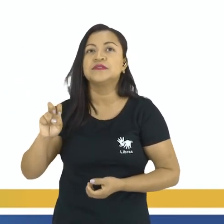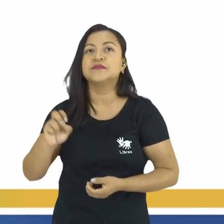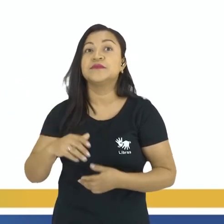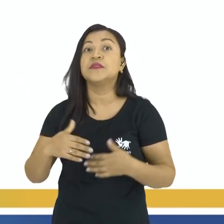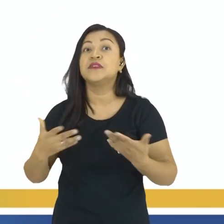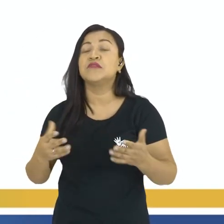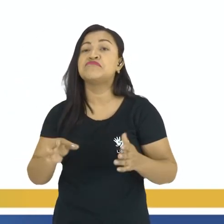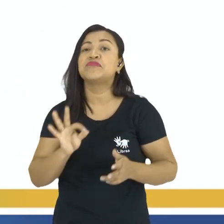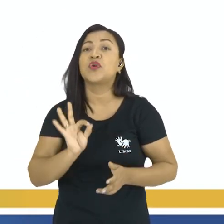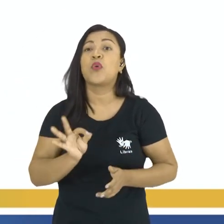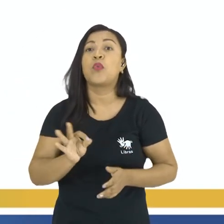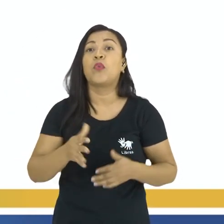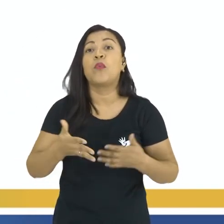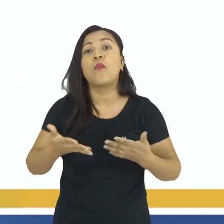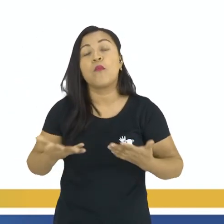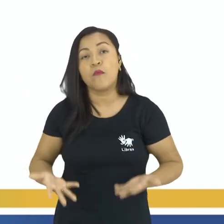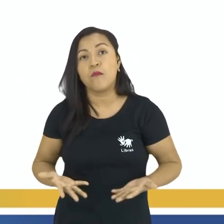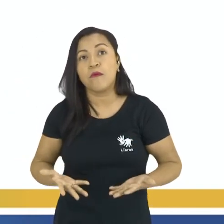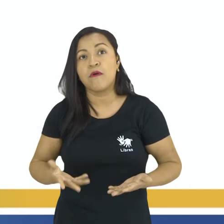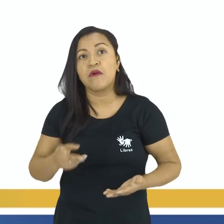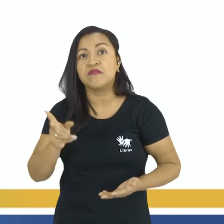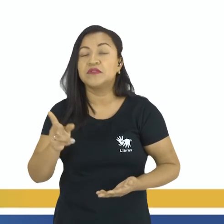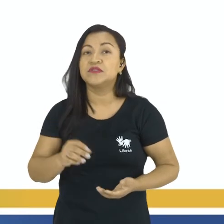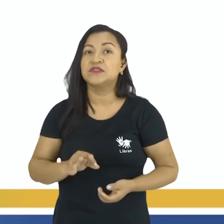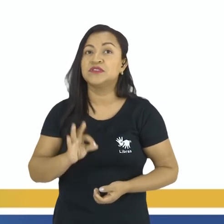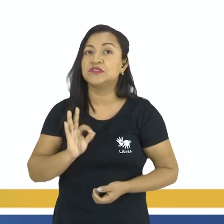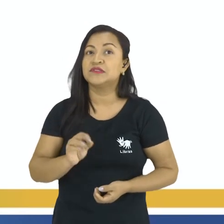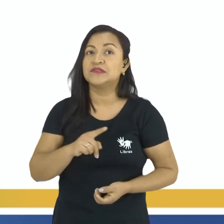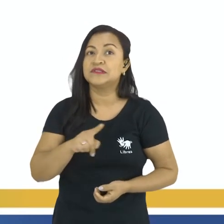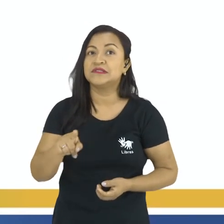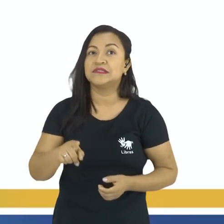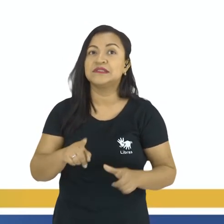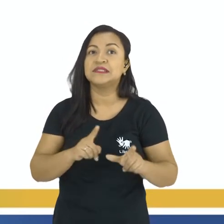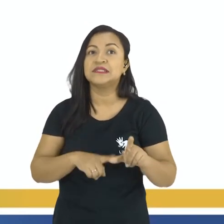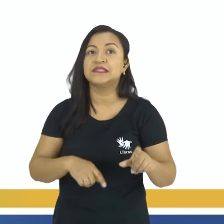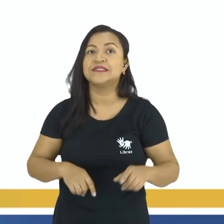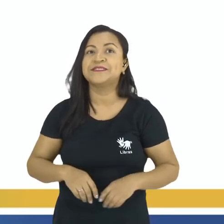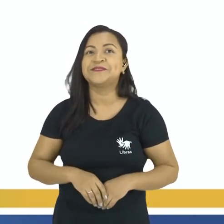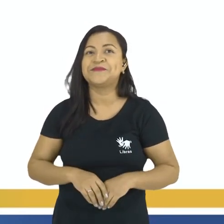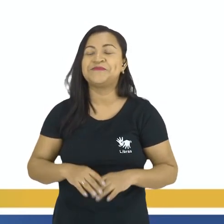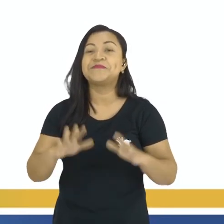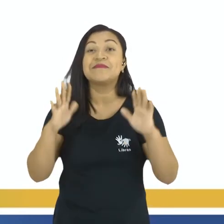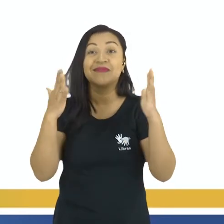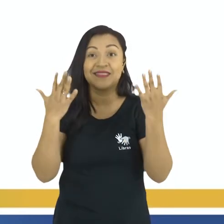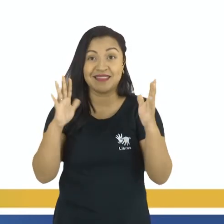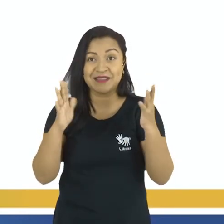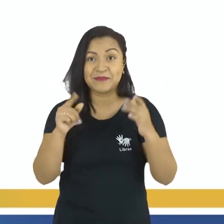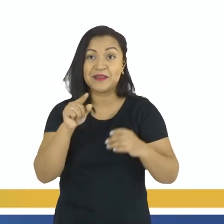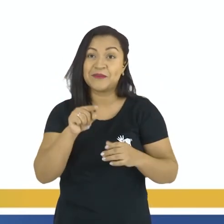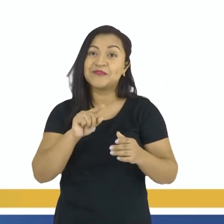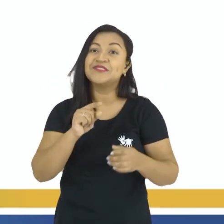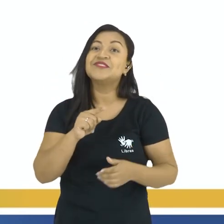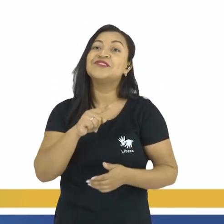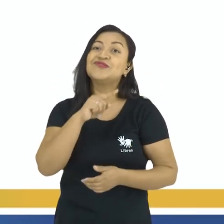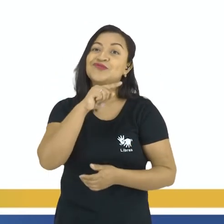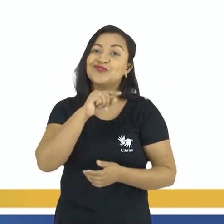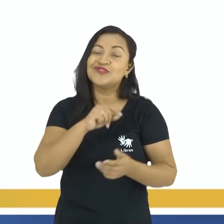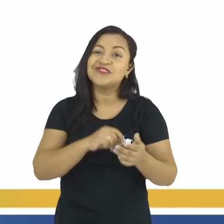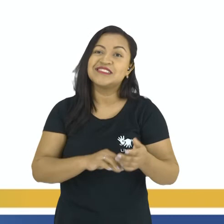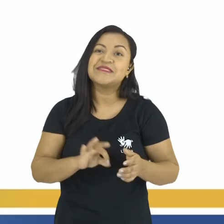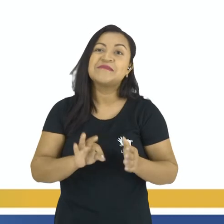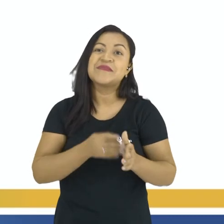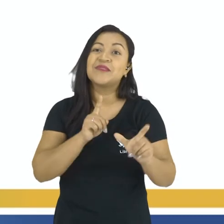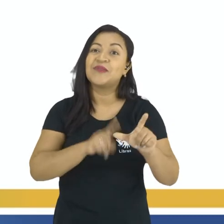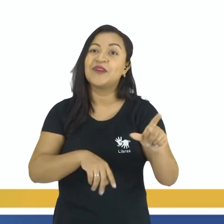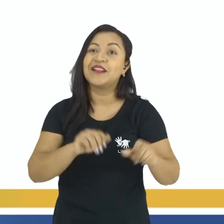a alternativa que vocês consideram correta? Parabéns se você marcou a letra A.